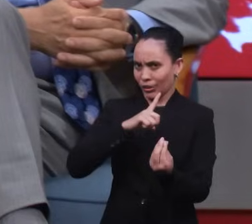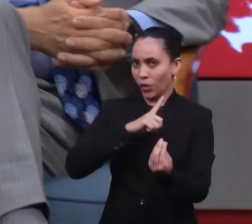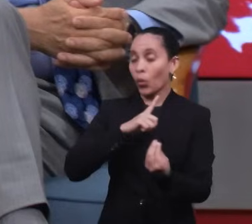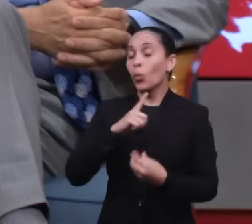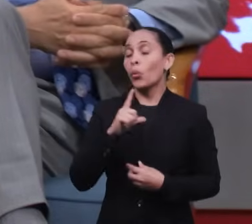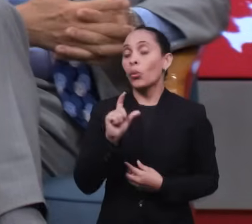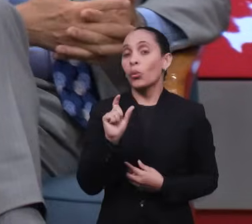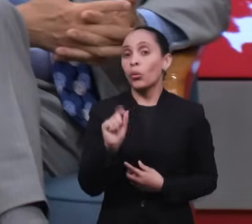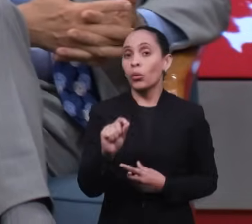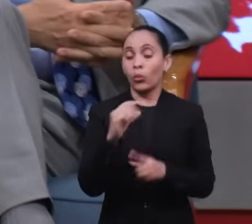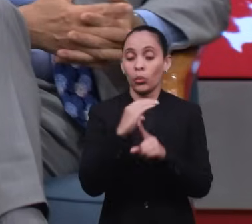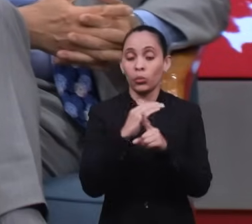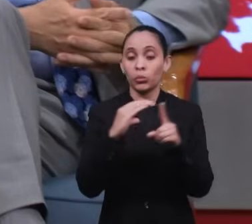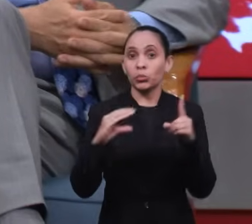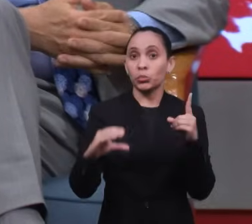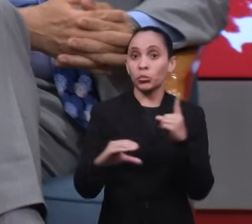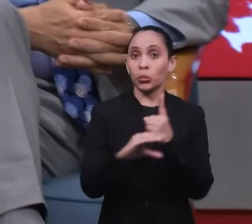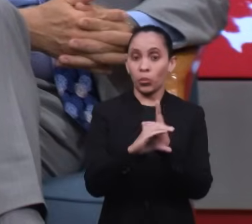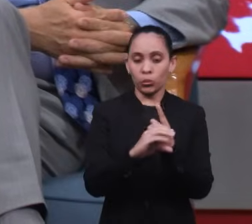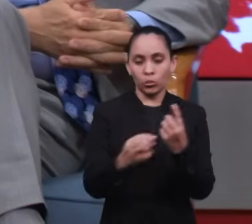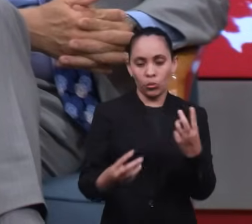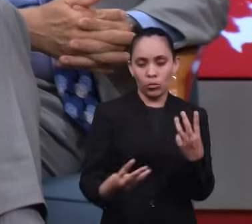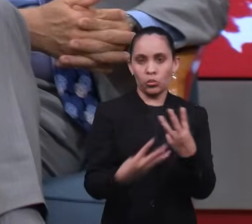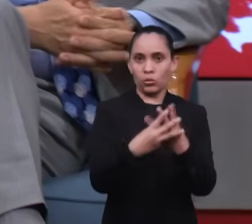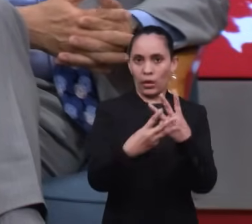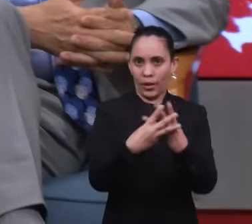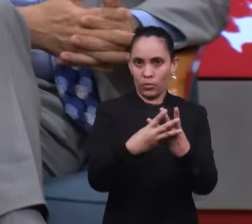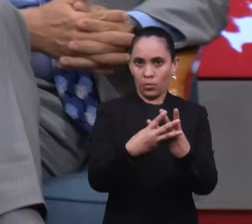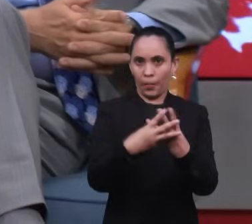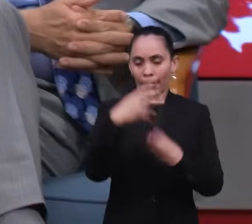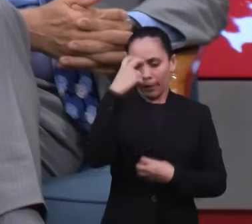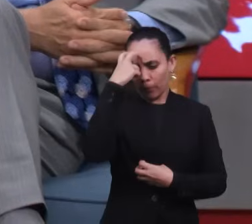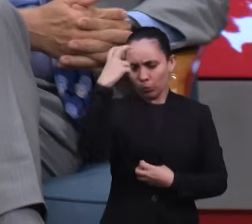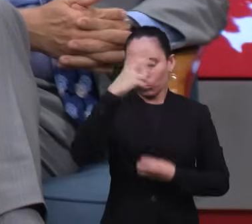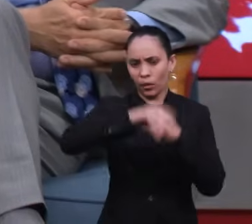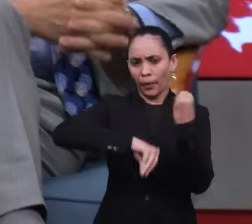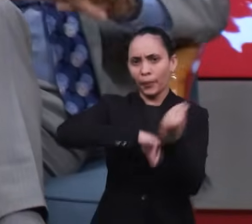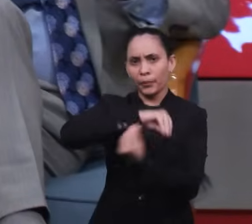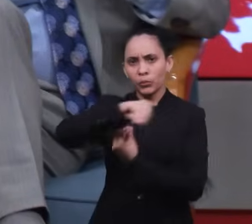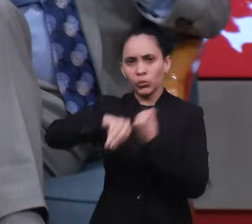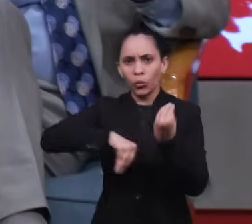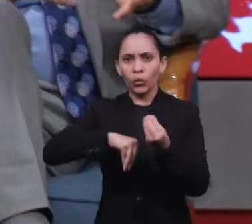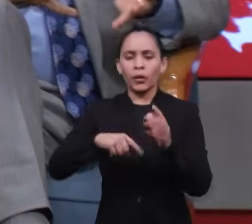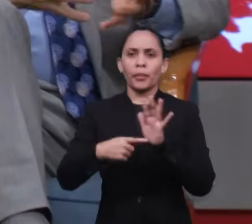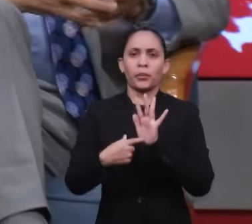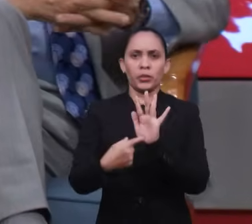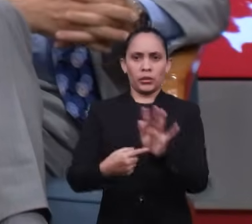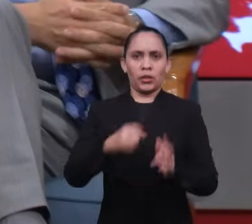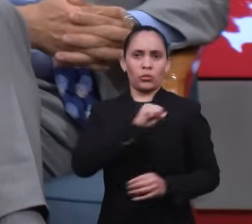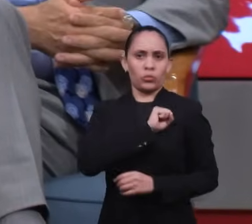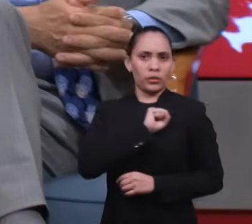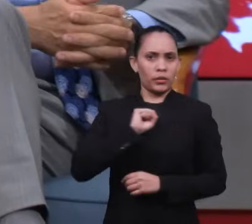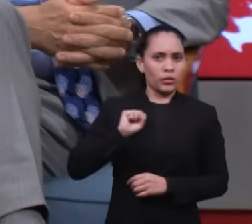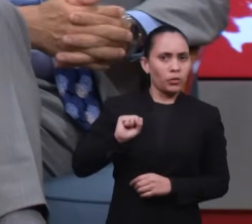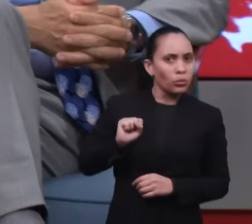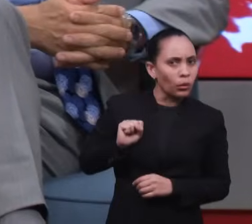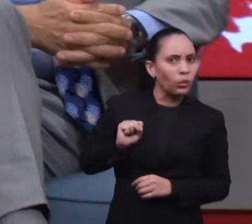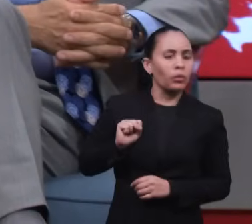era o ritual do culto judaico. A figura do